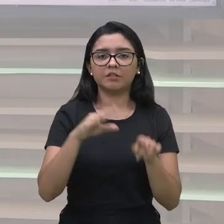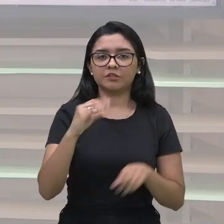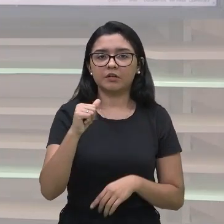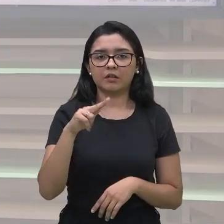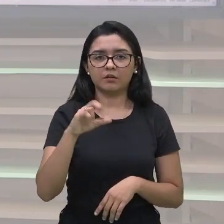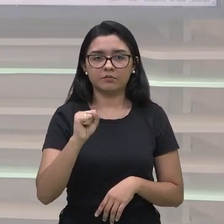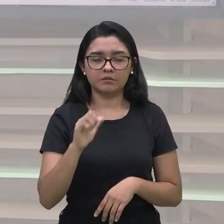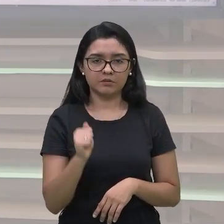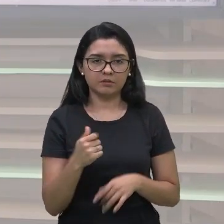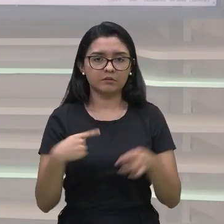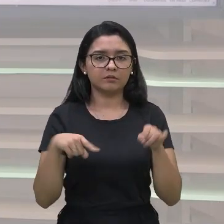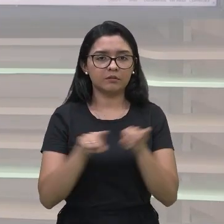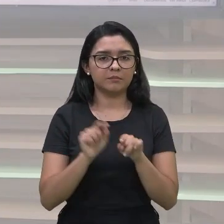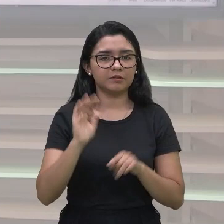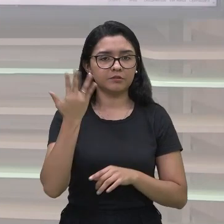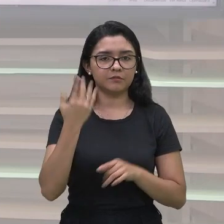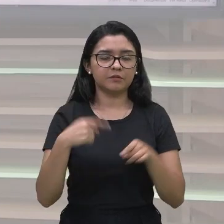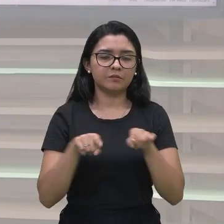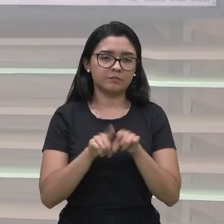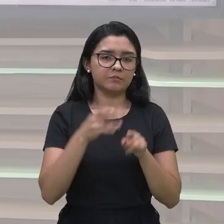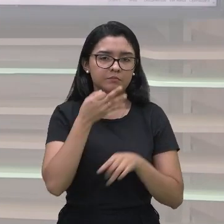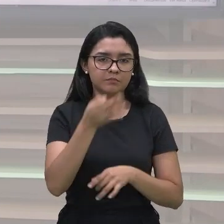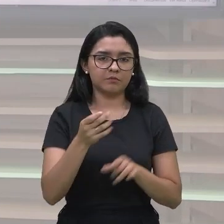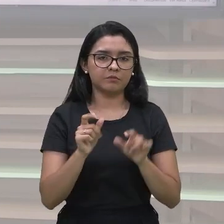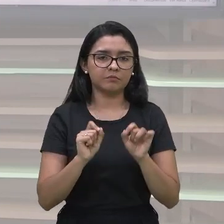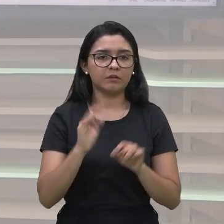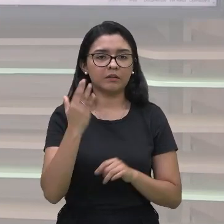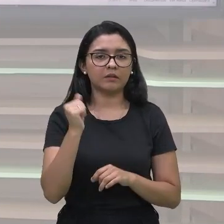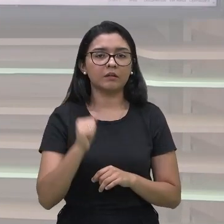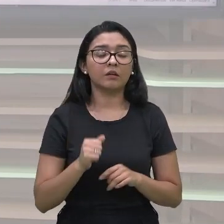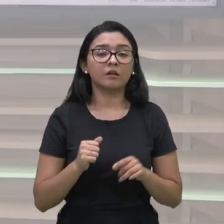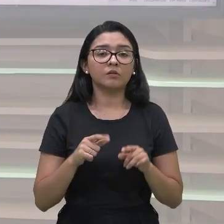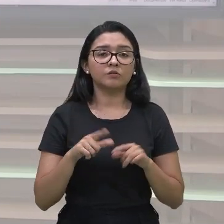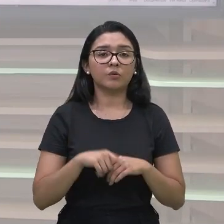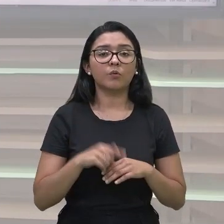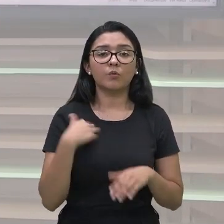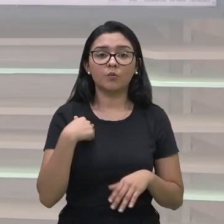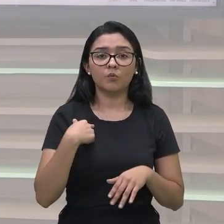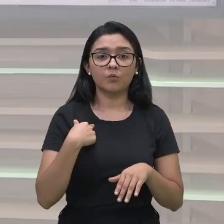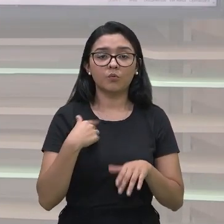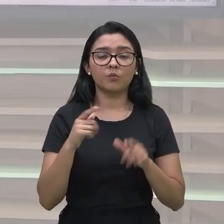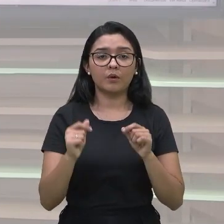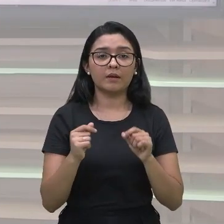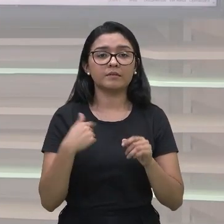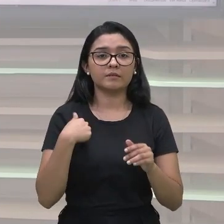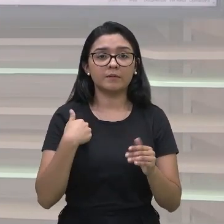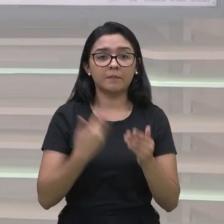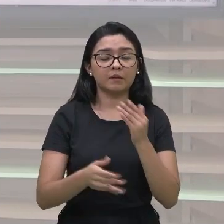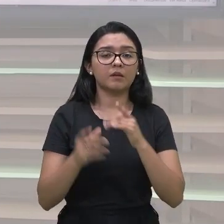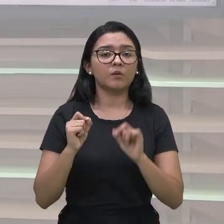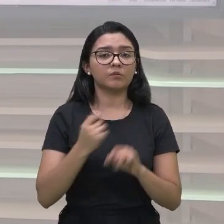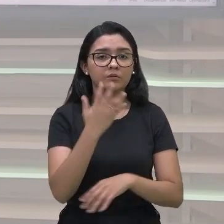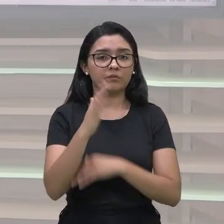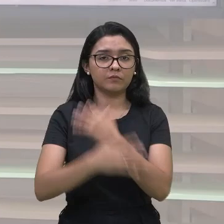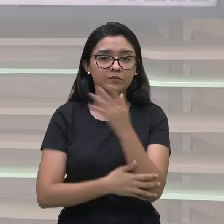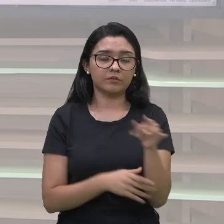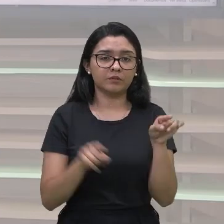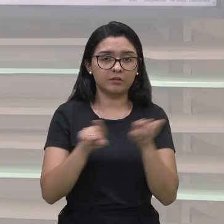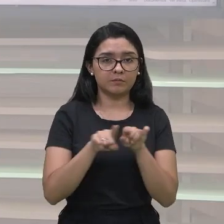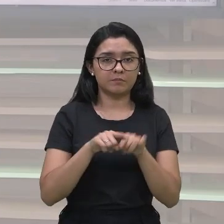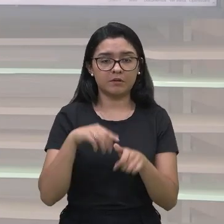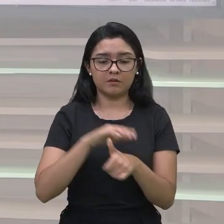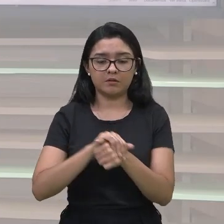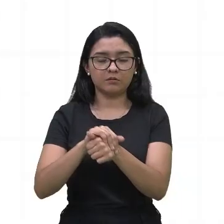mas a sequência de eventos sugere uma relação de causa entre a perda do coelho na floresta e a intervenção da tartaruga que o encontrou. Muito